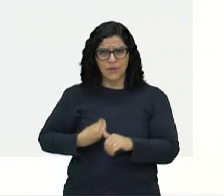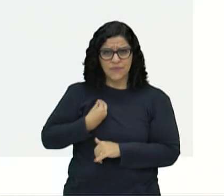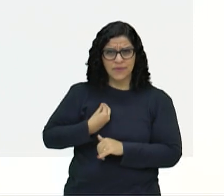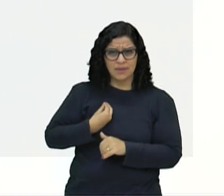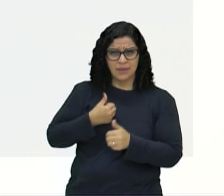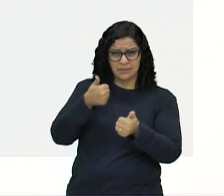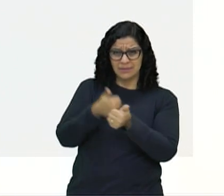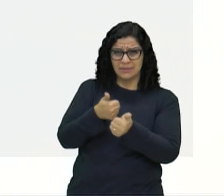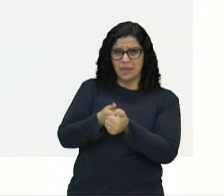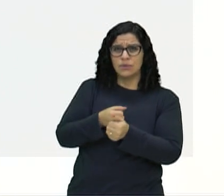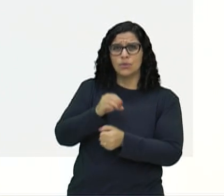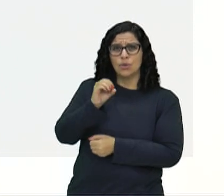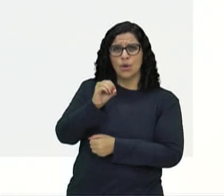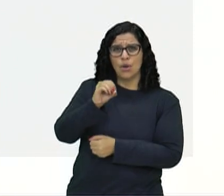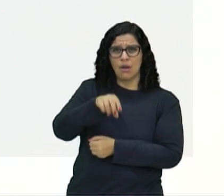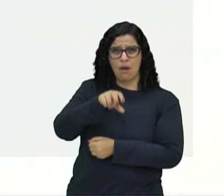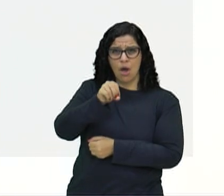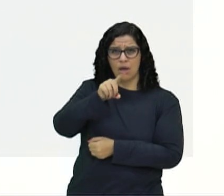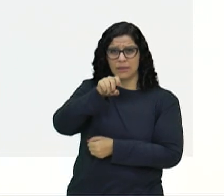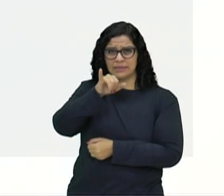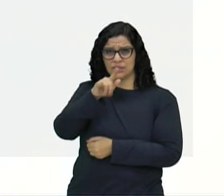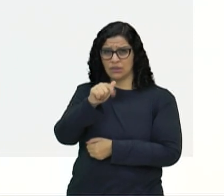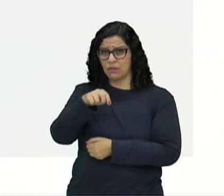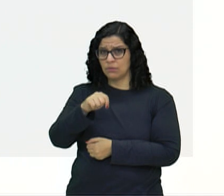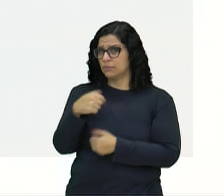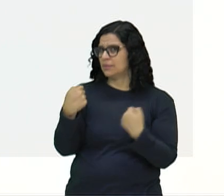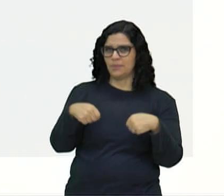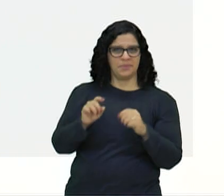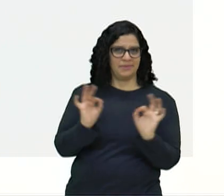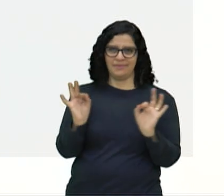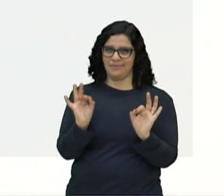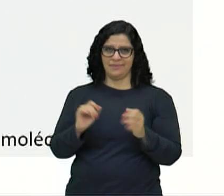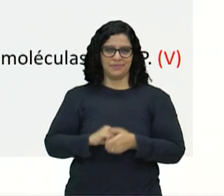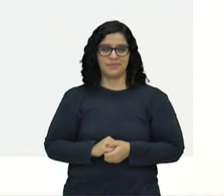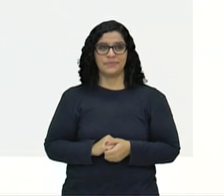oxigênio? Não. Fermentação não precisa de oxigênio.